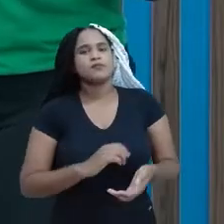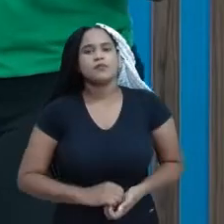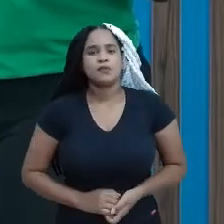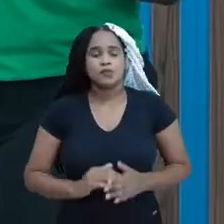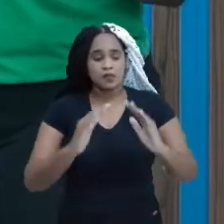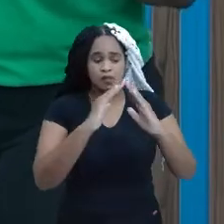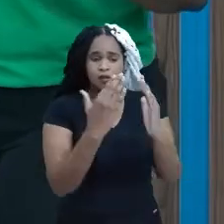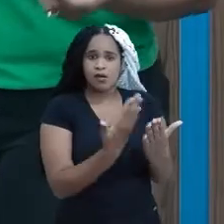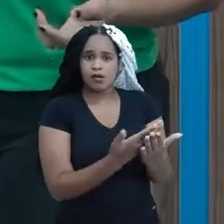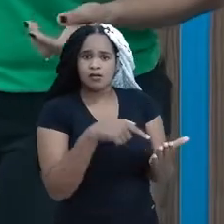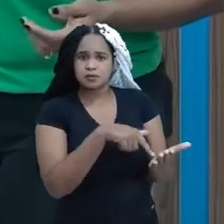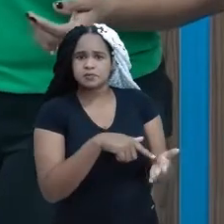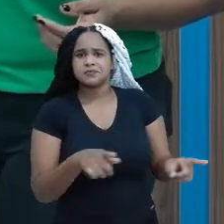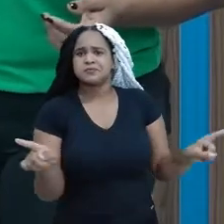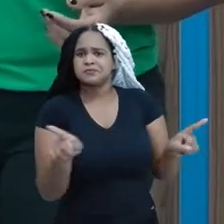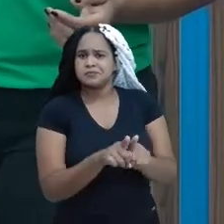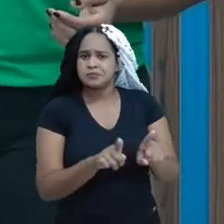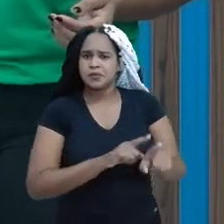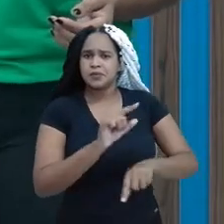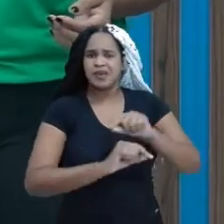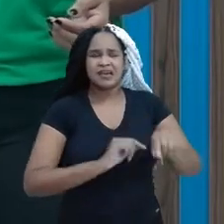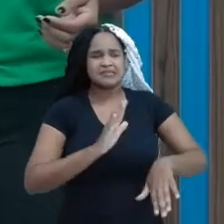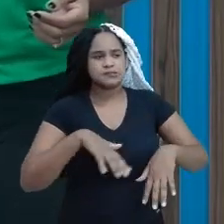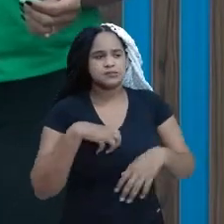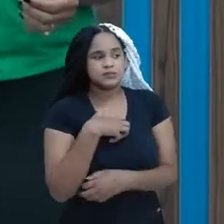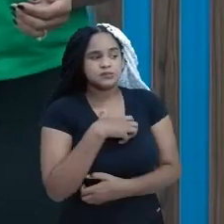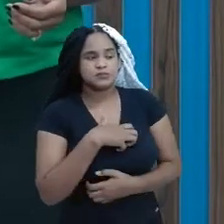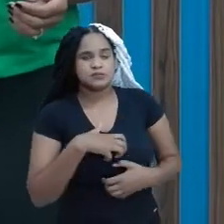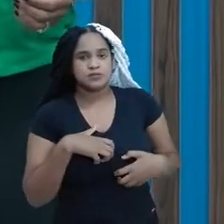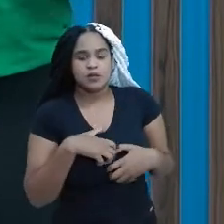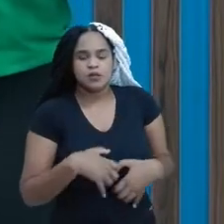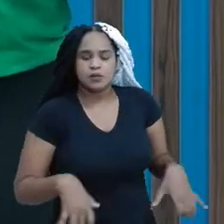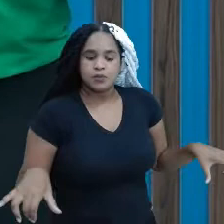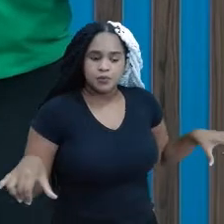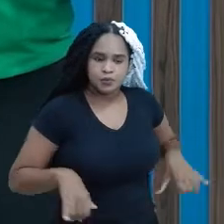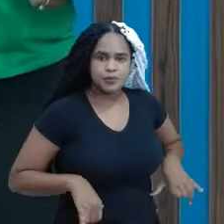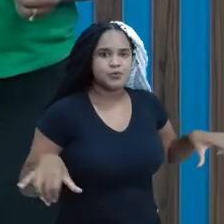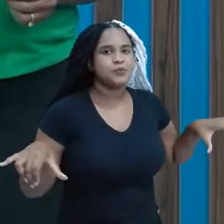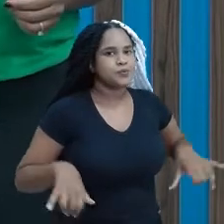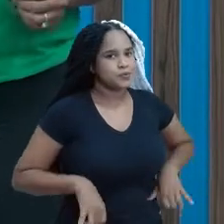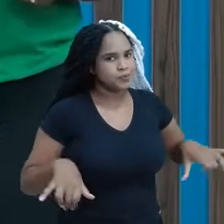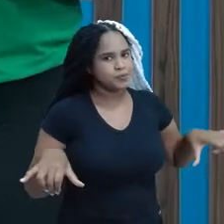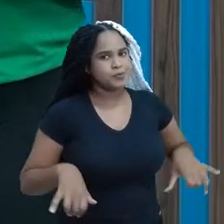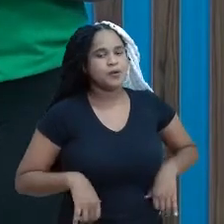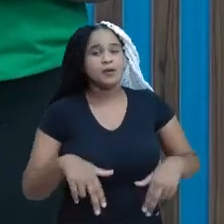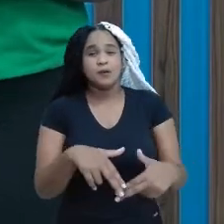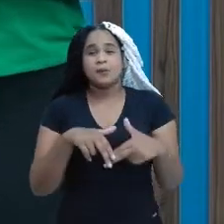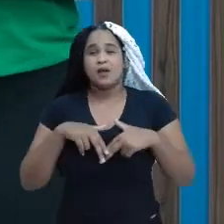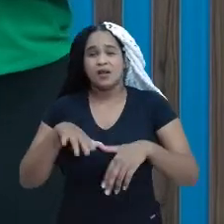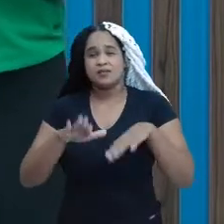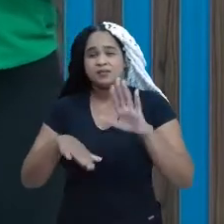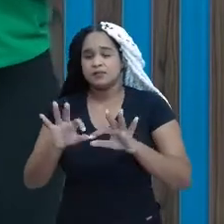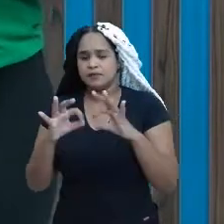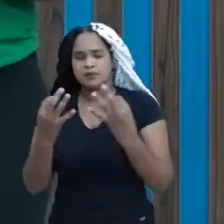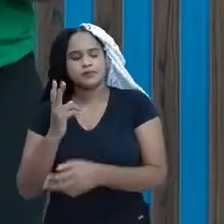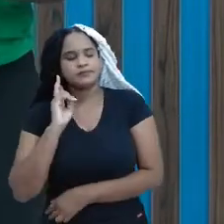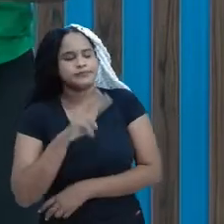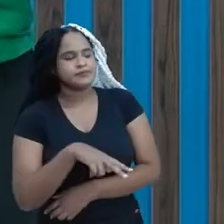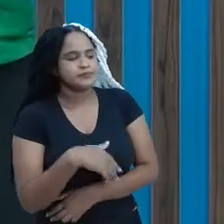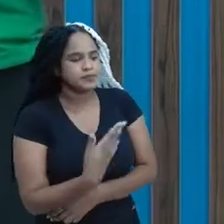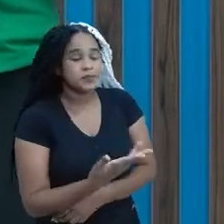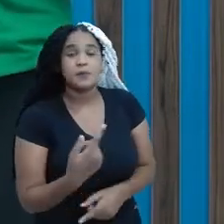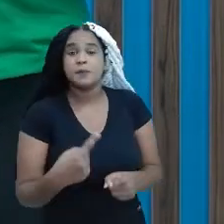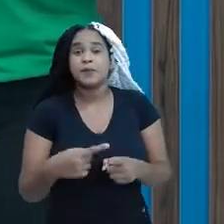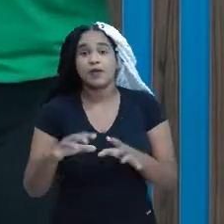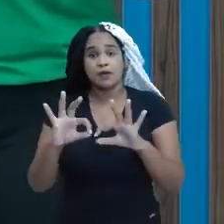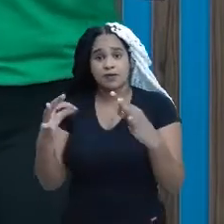escola também traz desconforto e sofrimento, muitas vezes no olhar da família, porque a família, como eu já